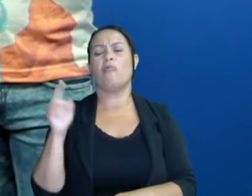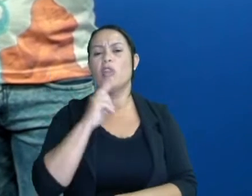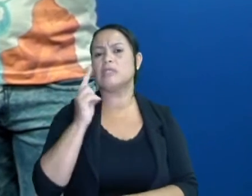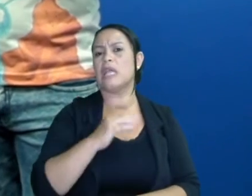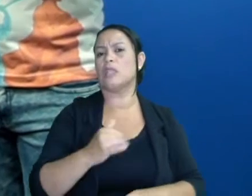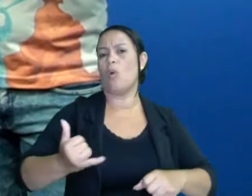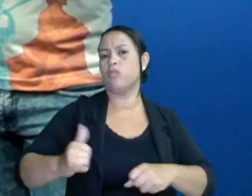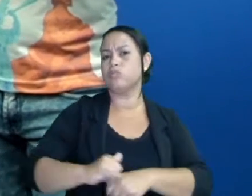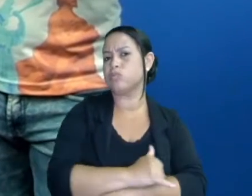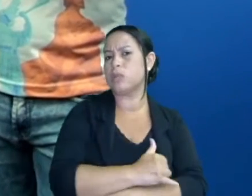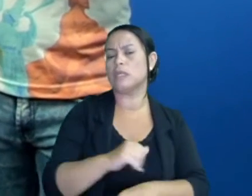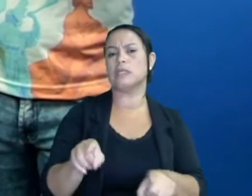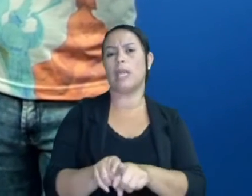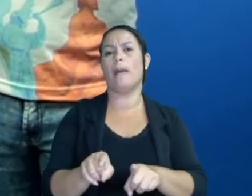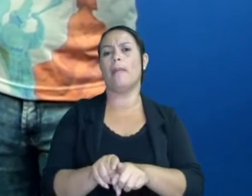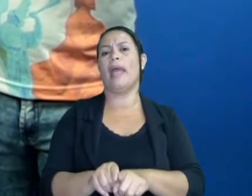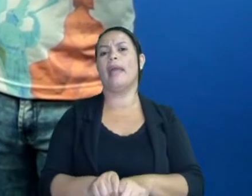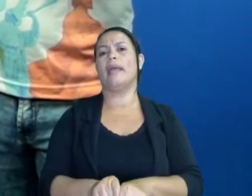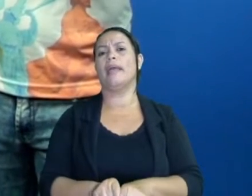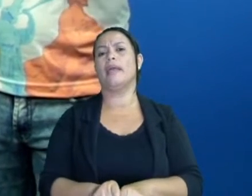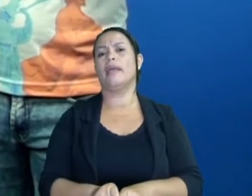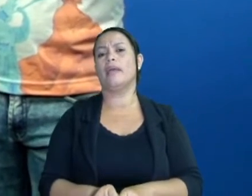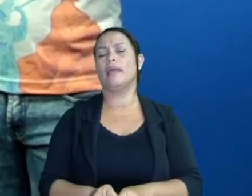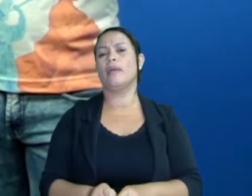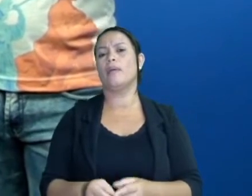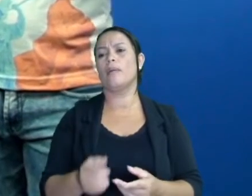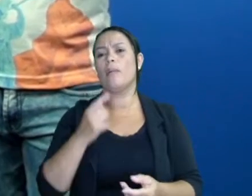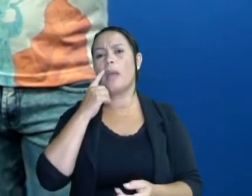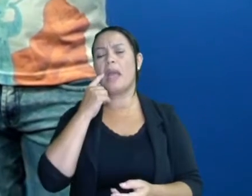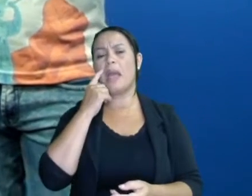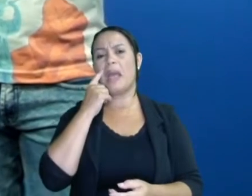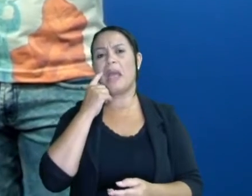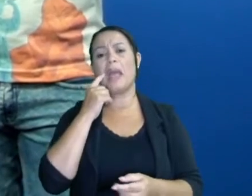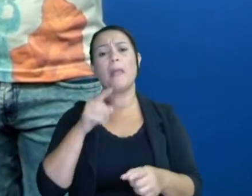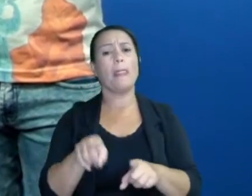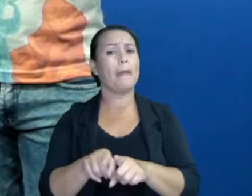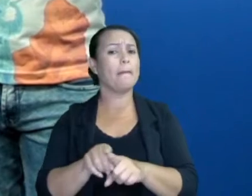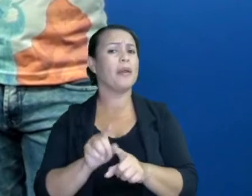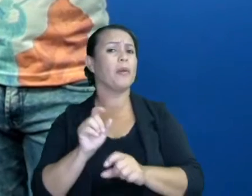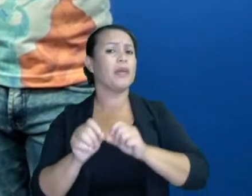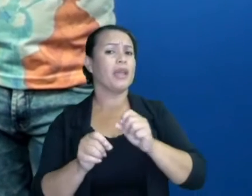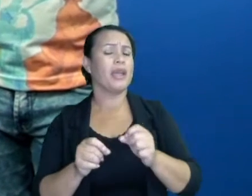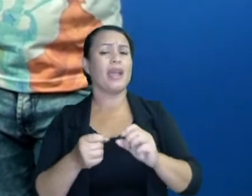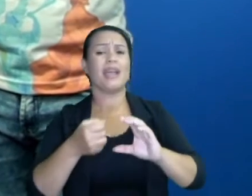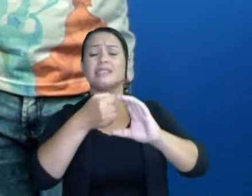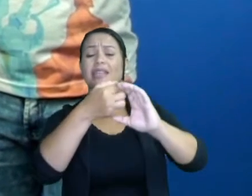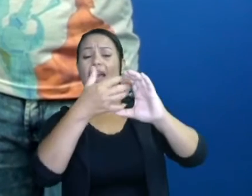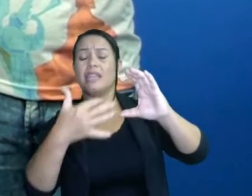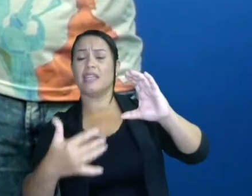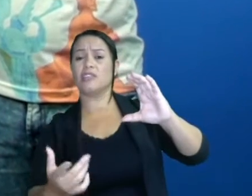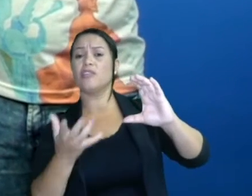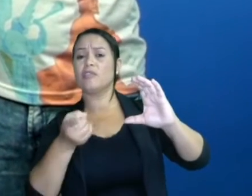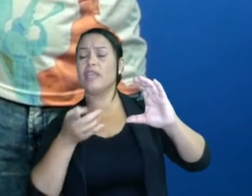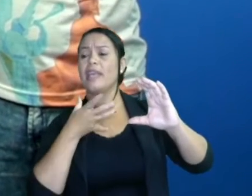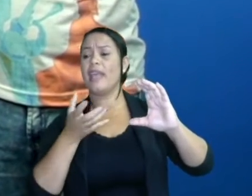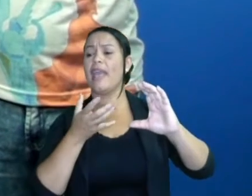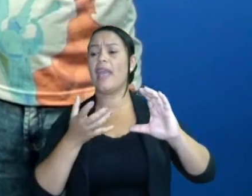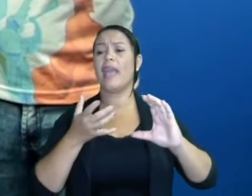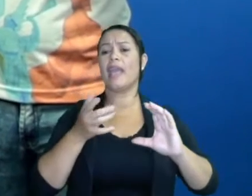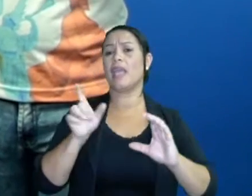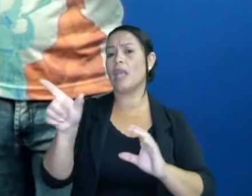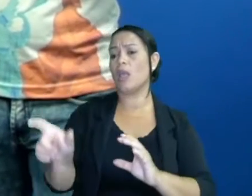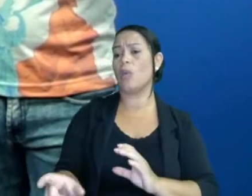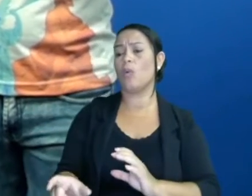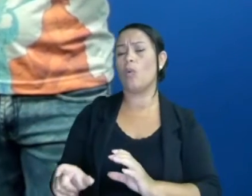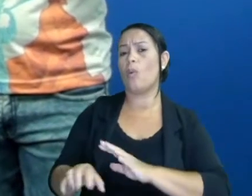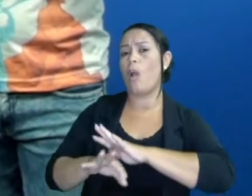peso, como uma beleza, como a características que você queira que aquela raça exerça.